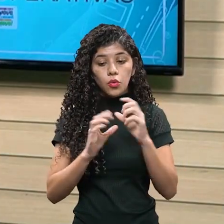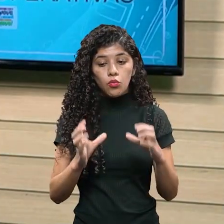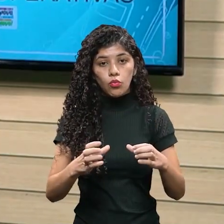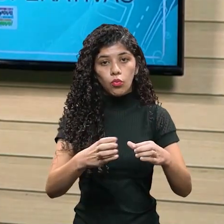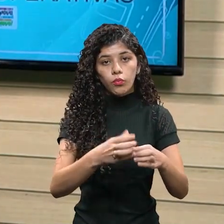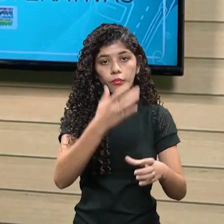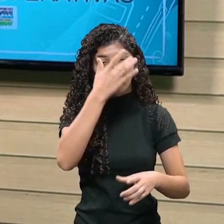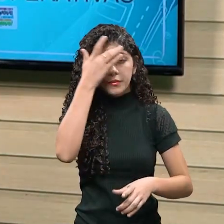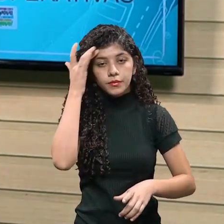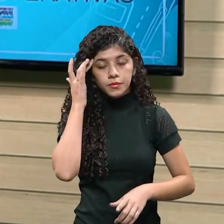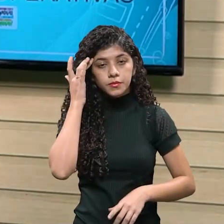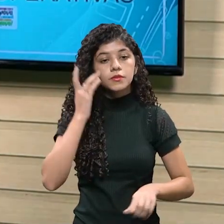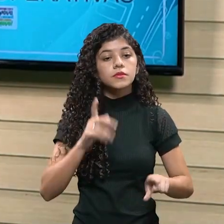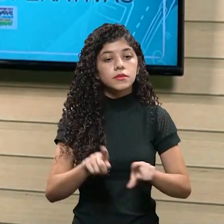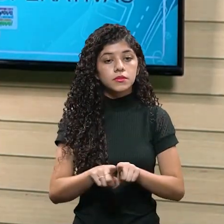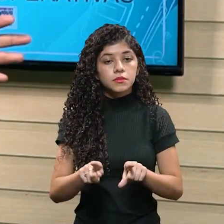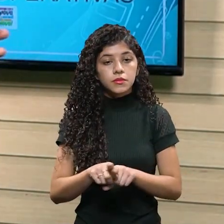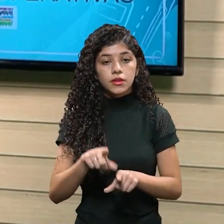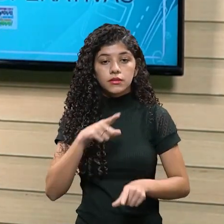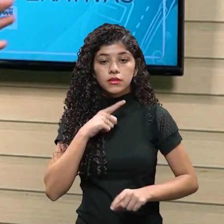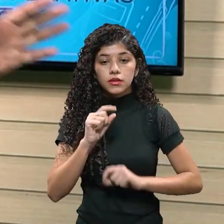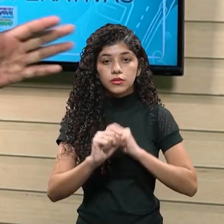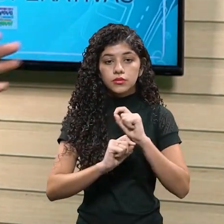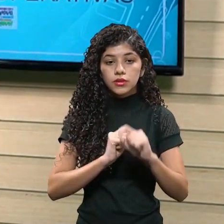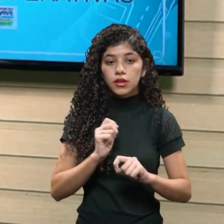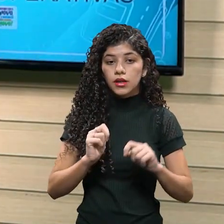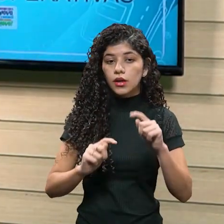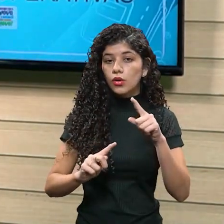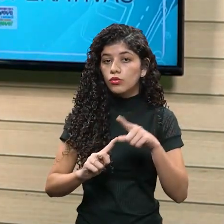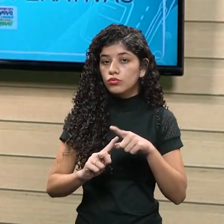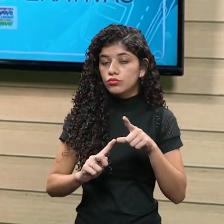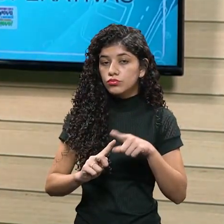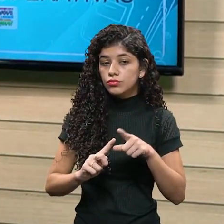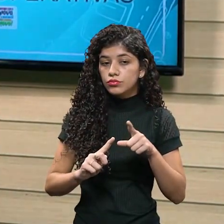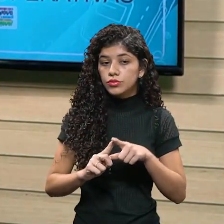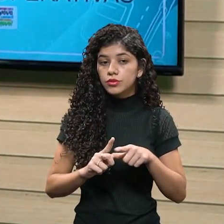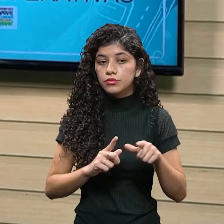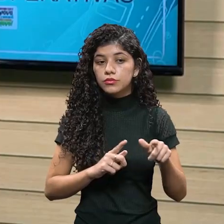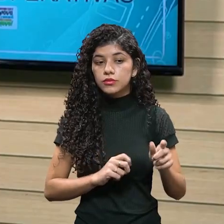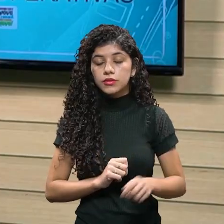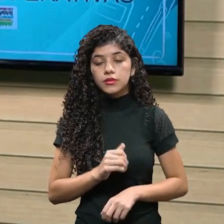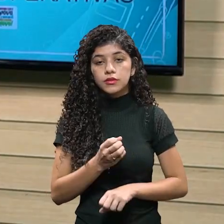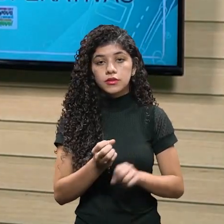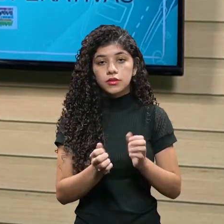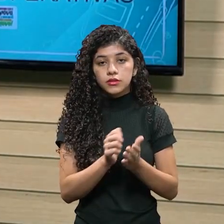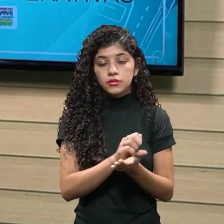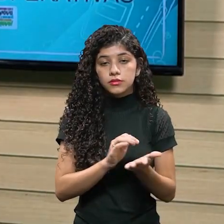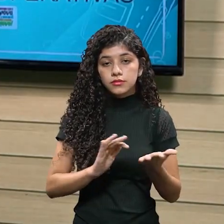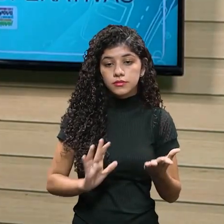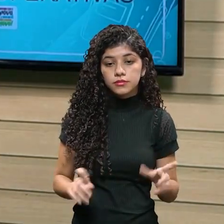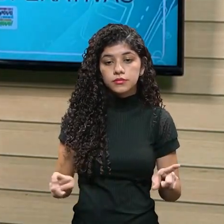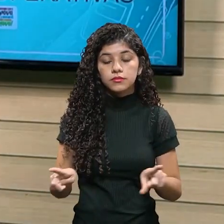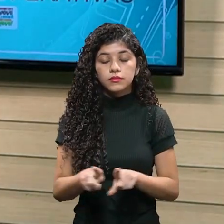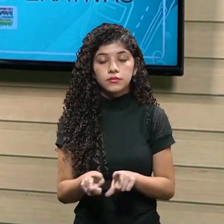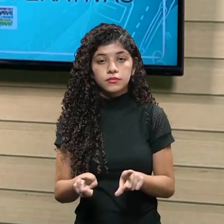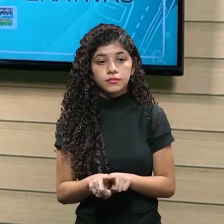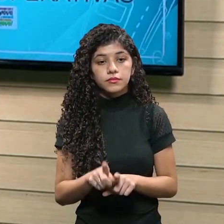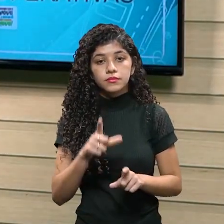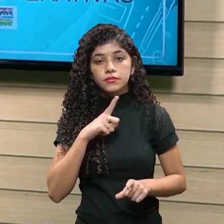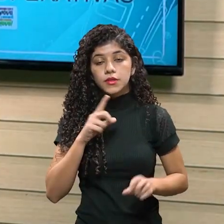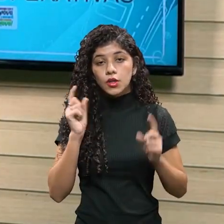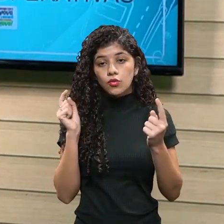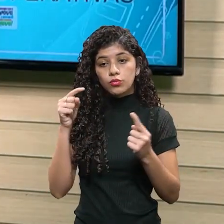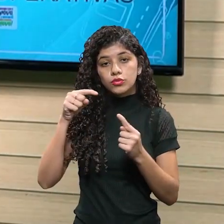pessoas, e também abrange um determinado tipo de atividade. Então, as cooperativas, elas visam